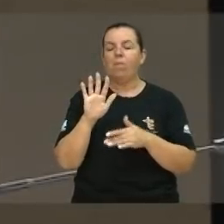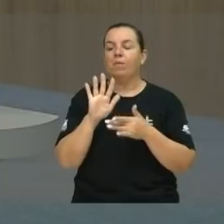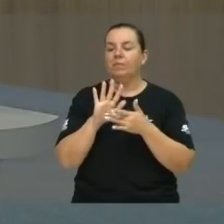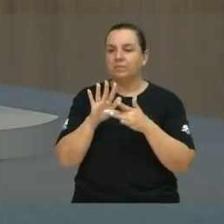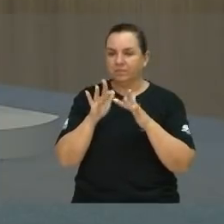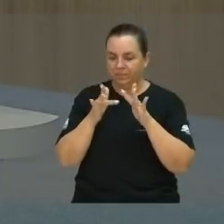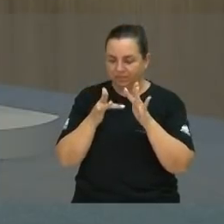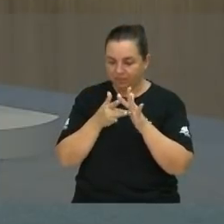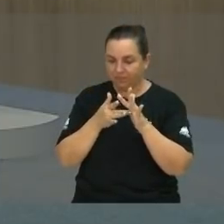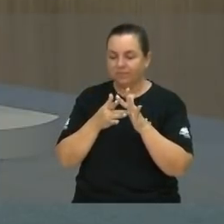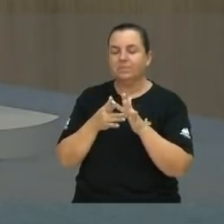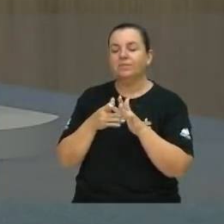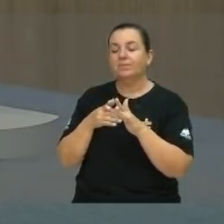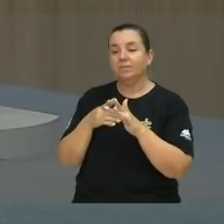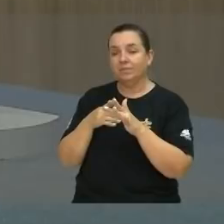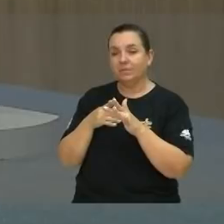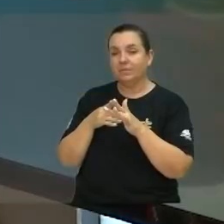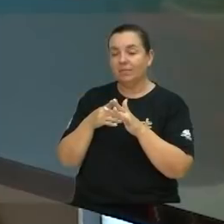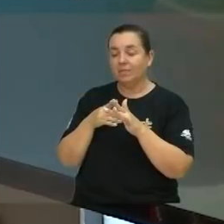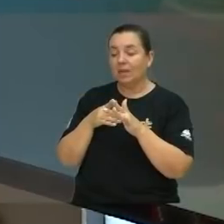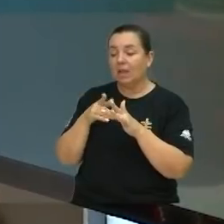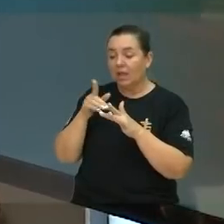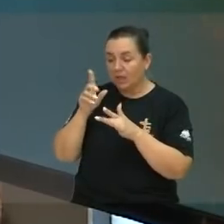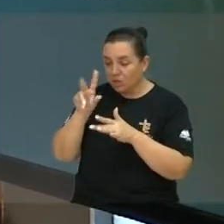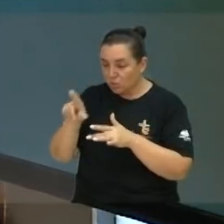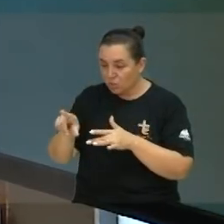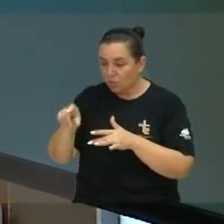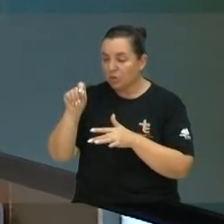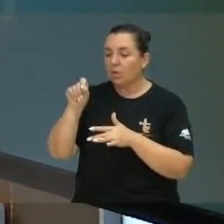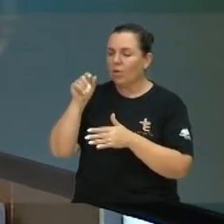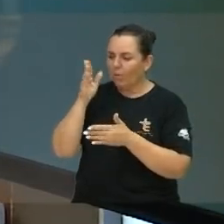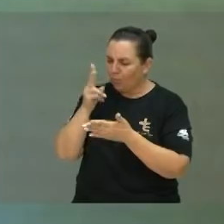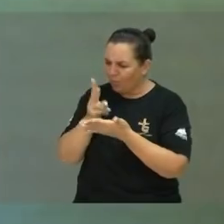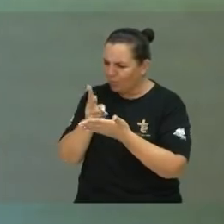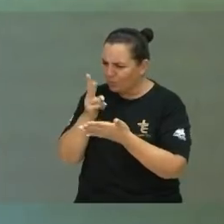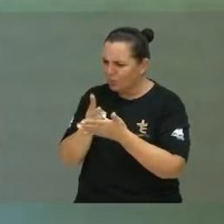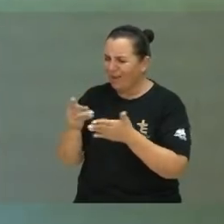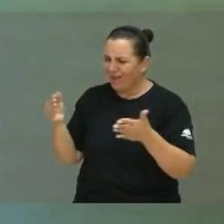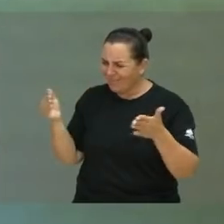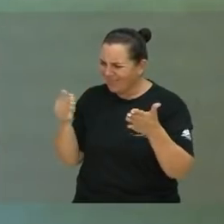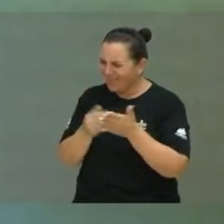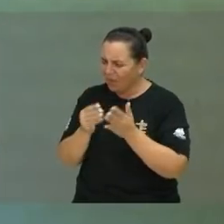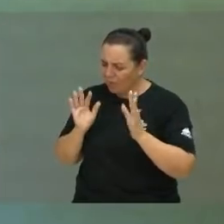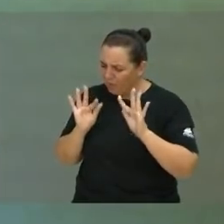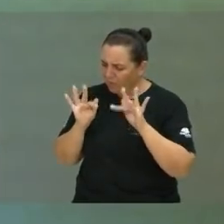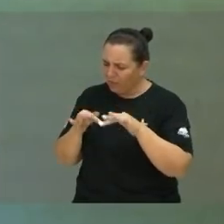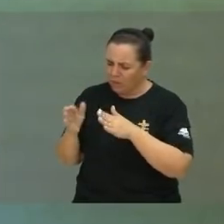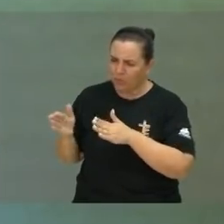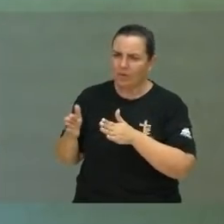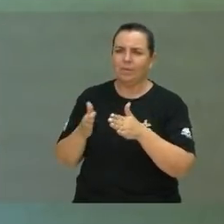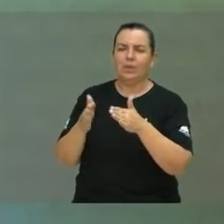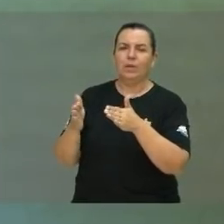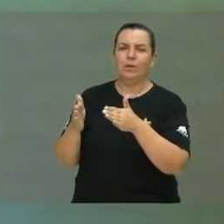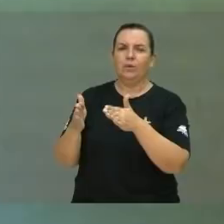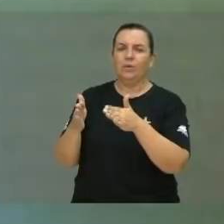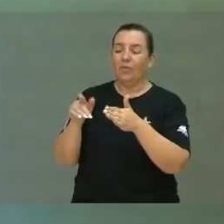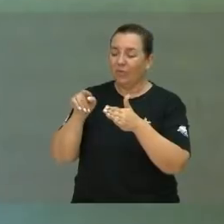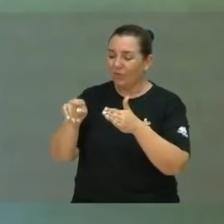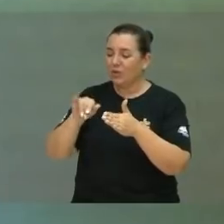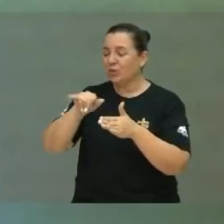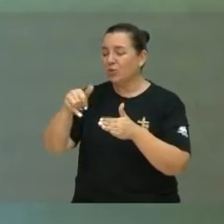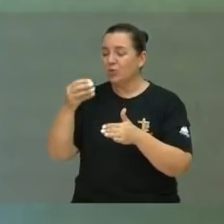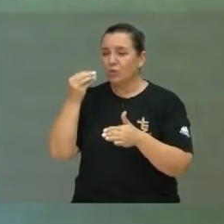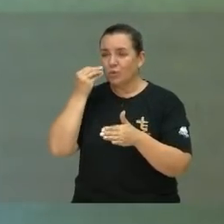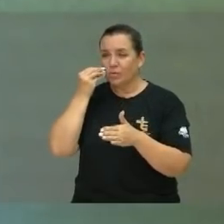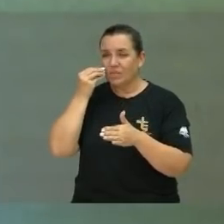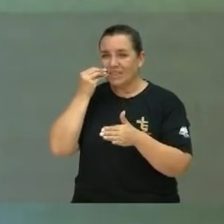continua escolhido e até o final do caminho foi judas